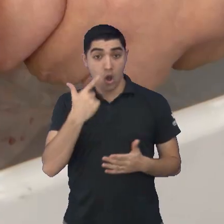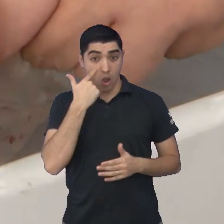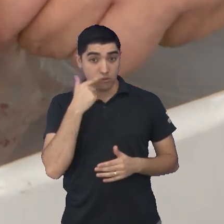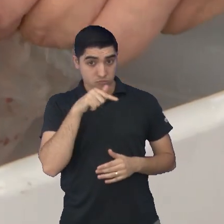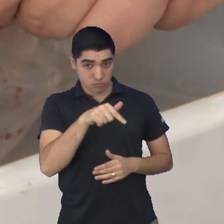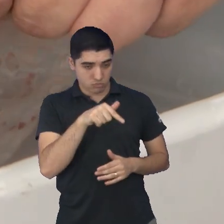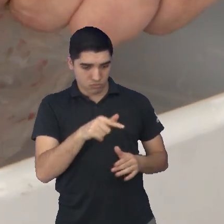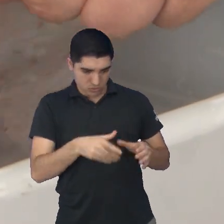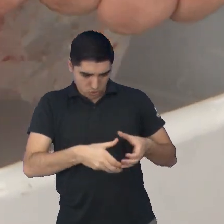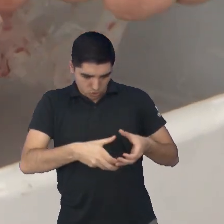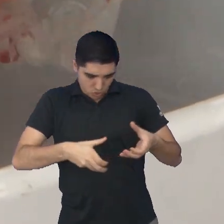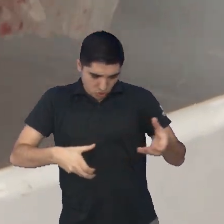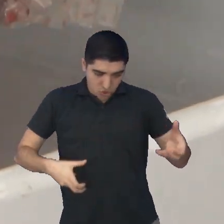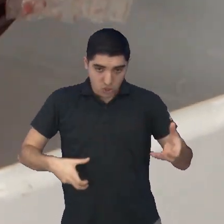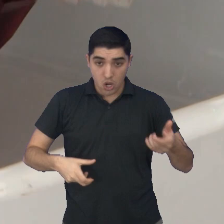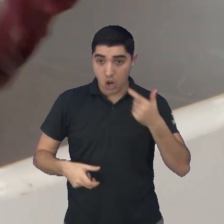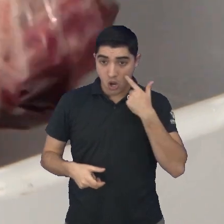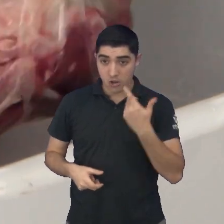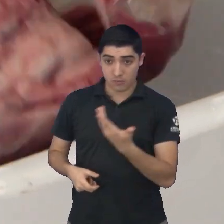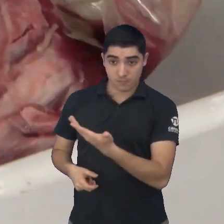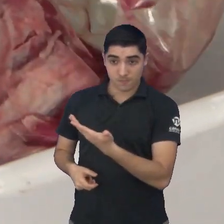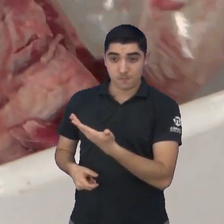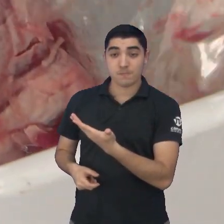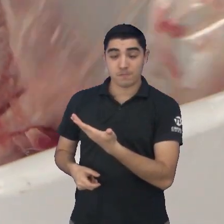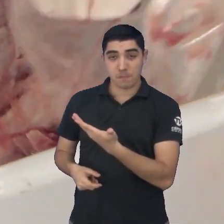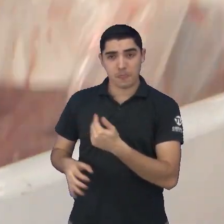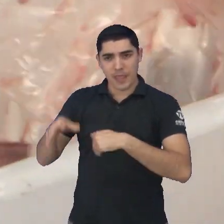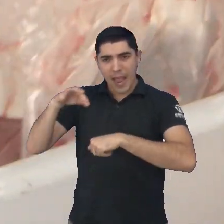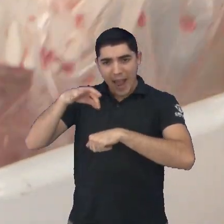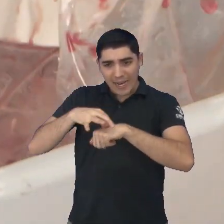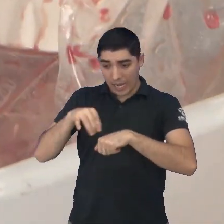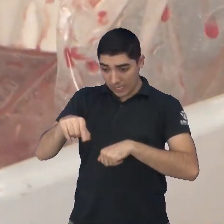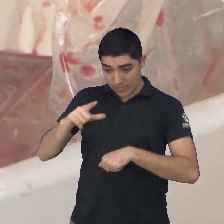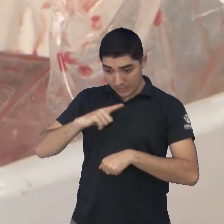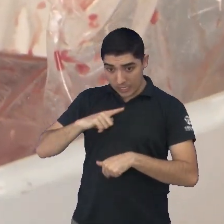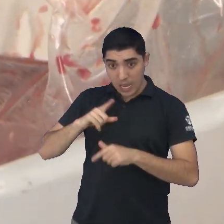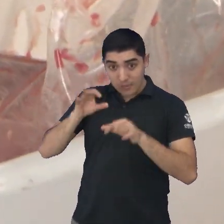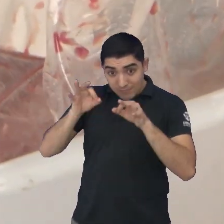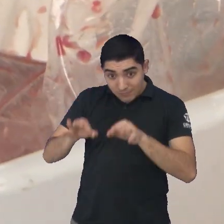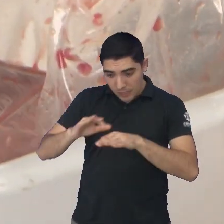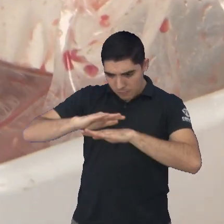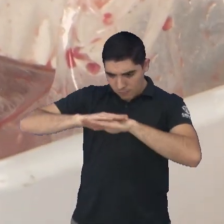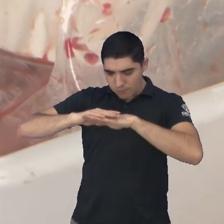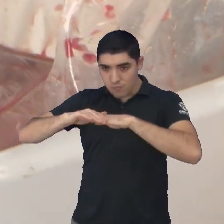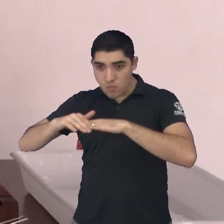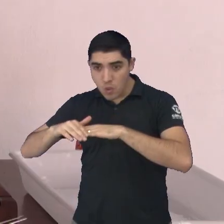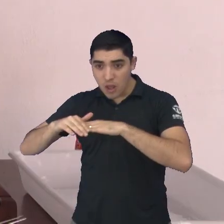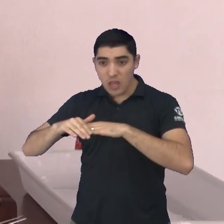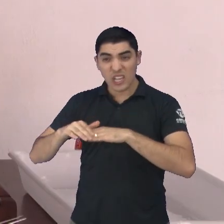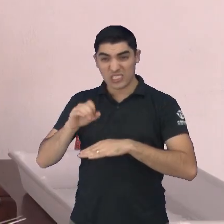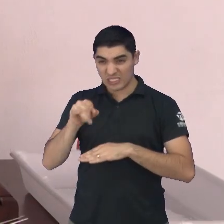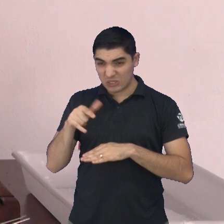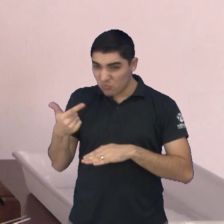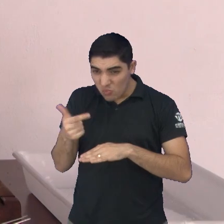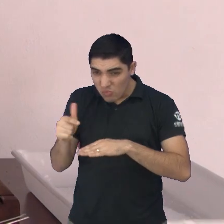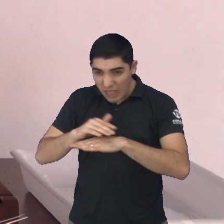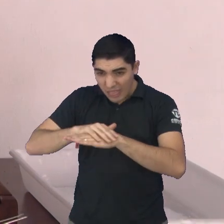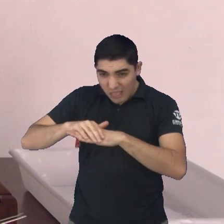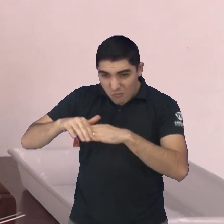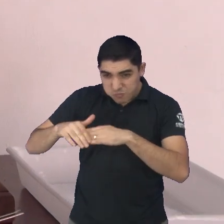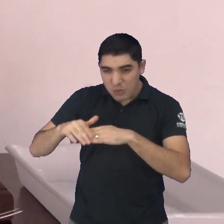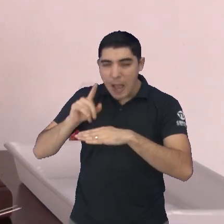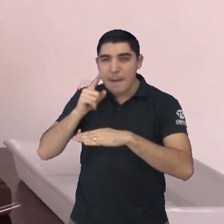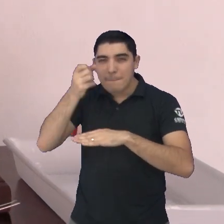estraga. Ah, tá. Então, a carne, se ela tiver isso daqui no supermercado, é porque é uma carne boa. Carne boa. Se não tiver, tá ruim. Tem